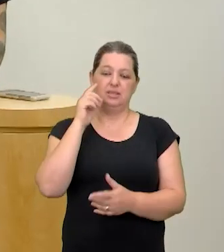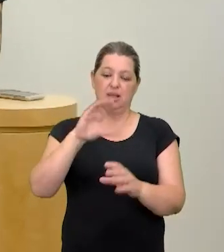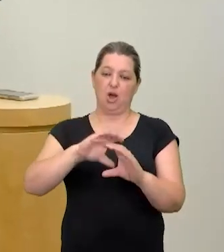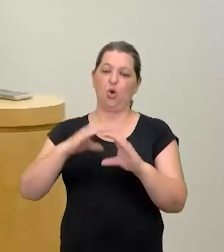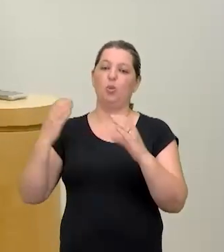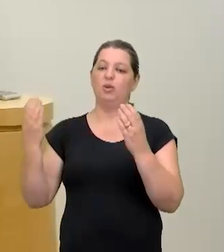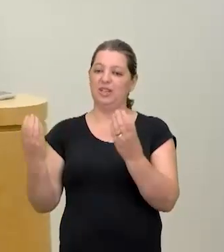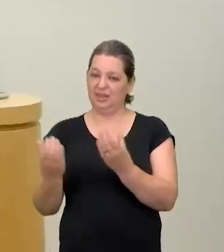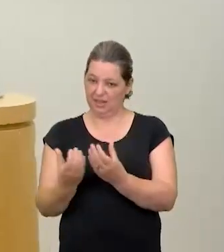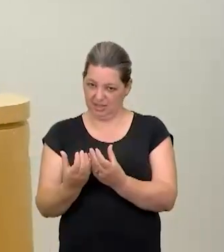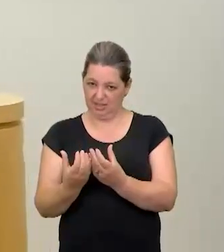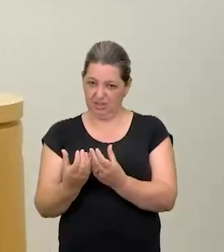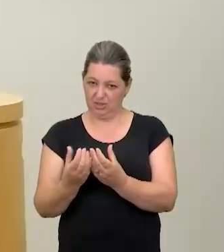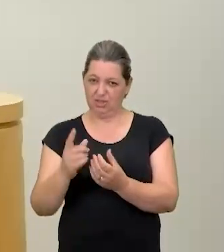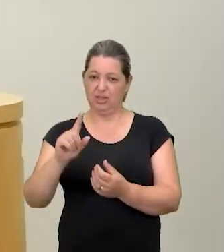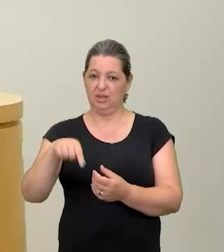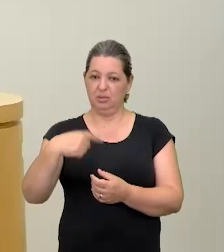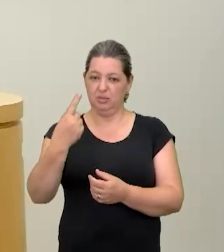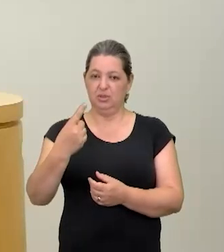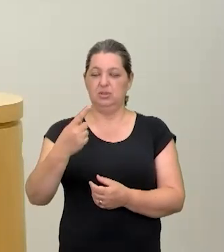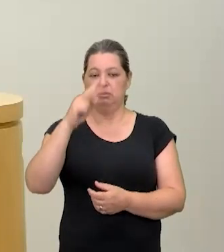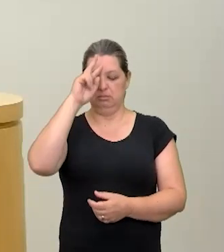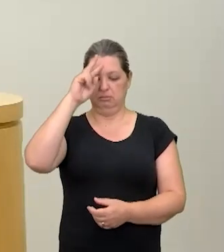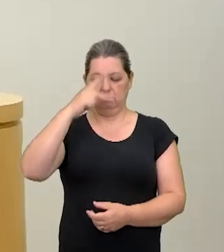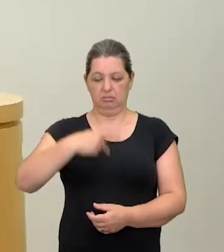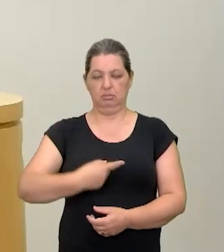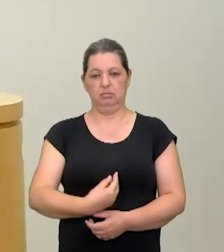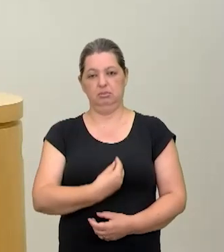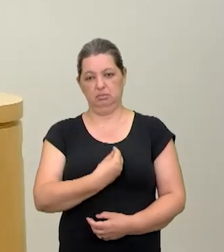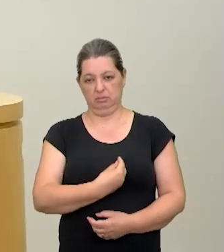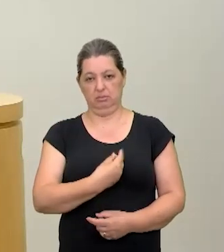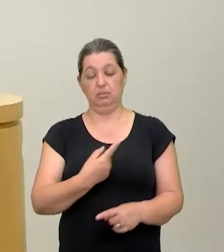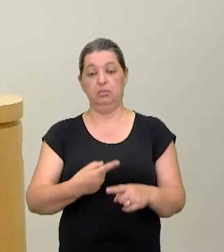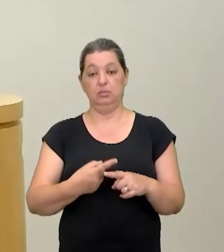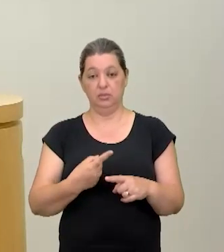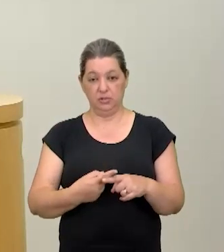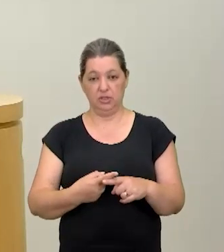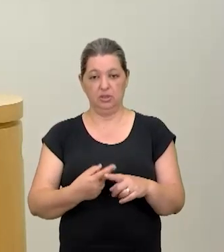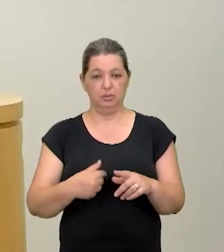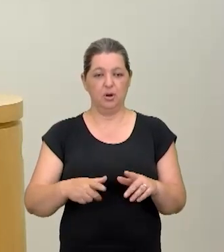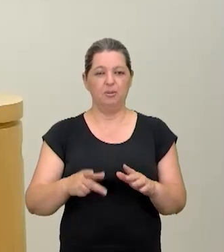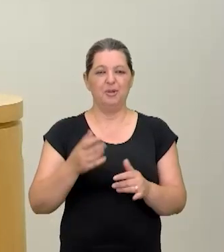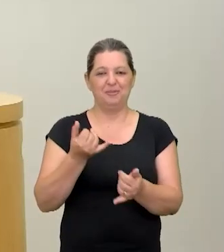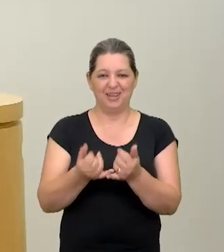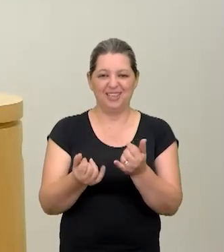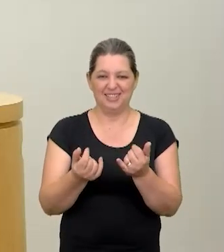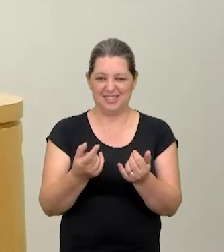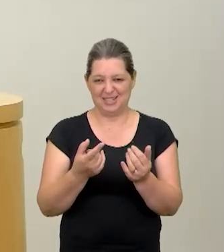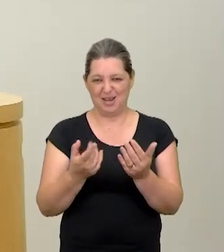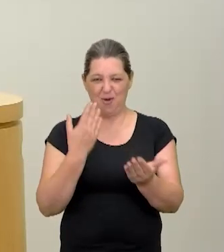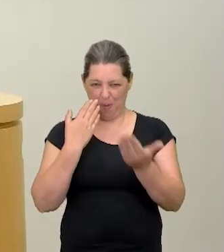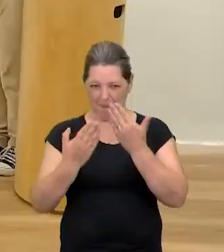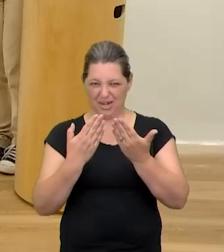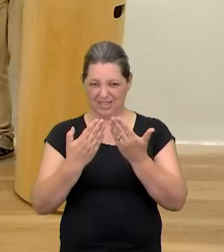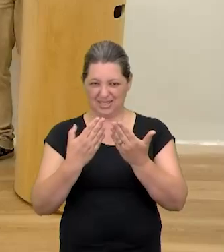E depois você vai pensar na sua própria vida. Por quê? Porque tudo isso envolve aquela mochilinha que a gente está